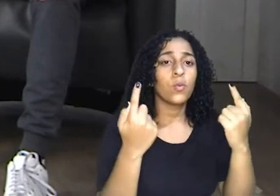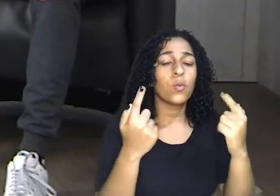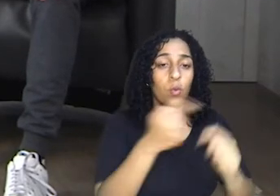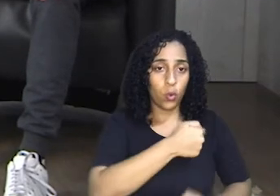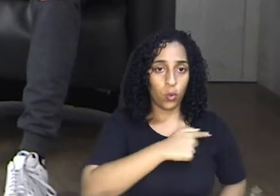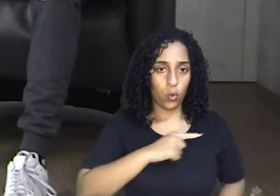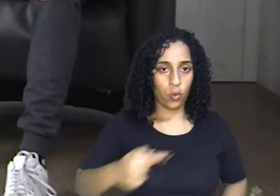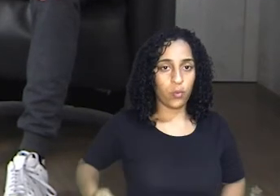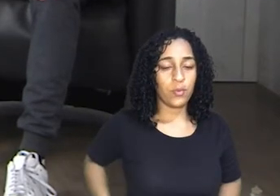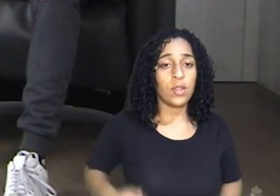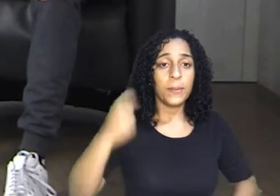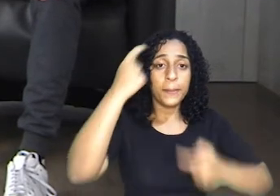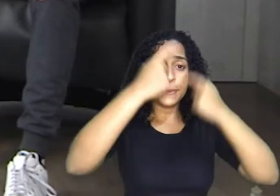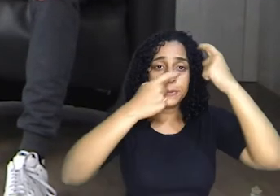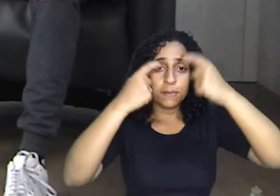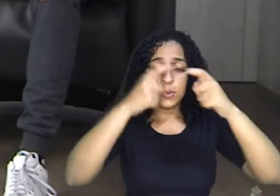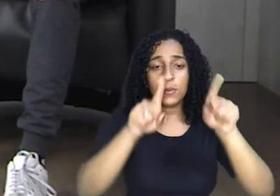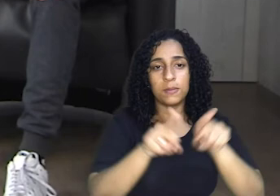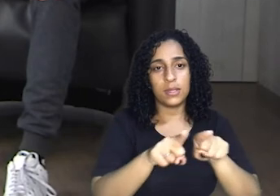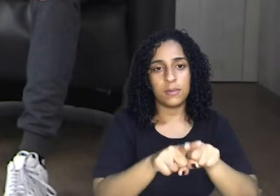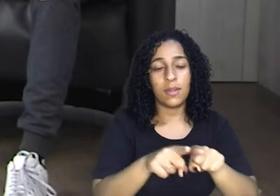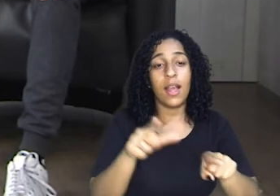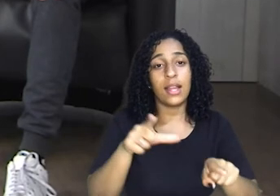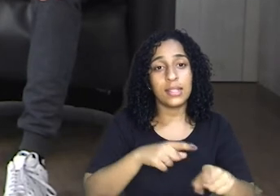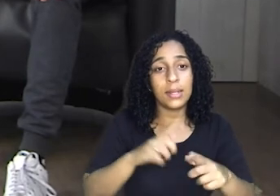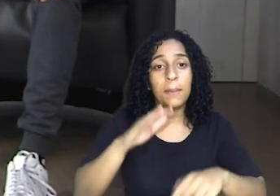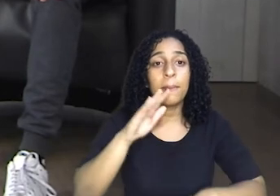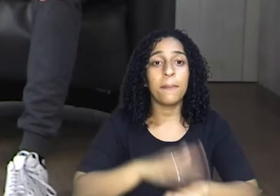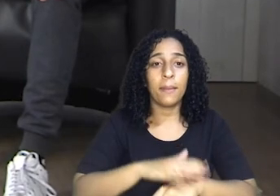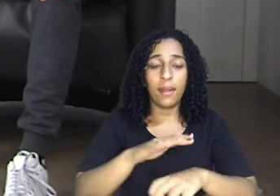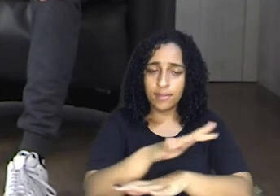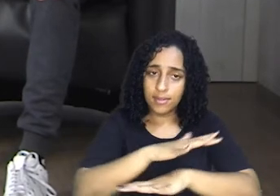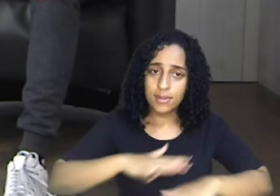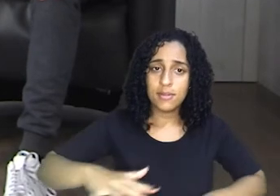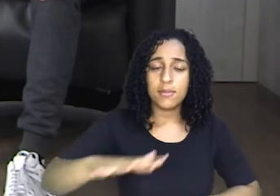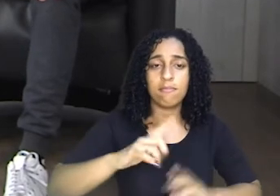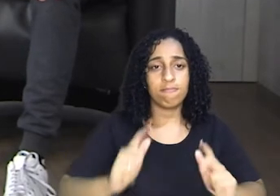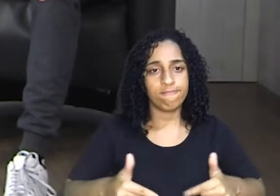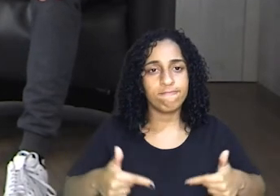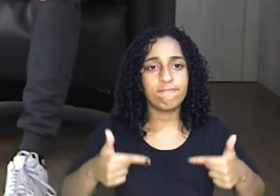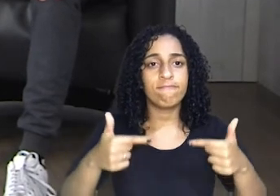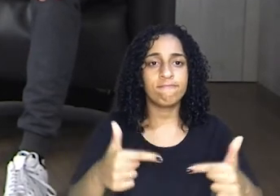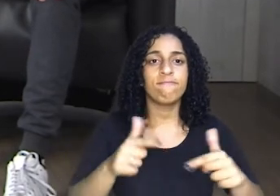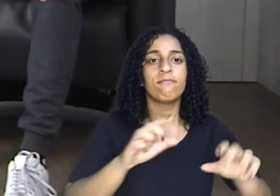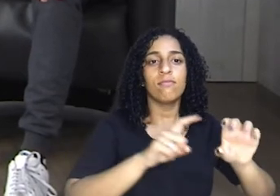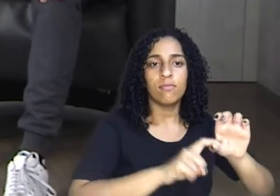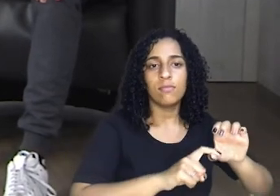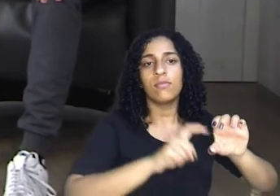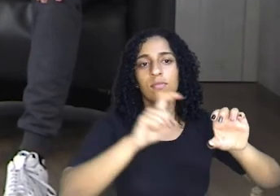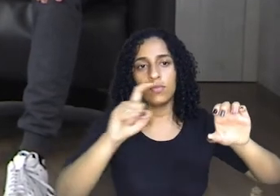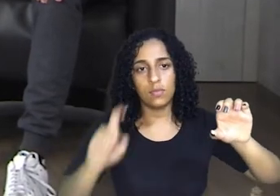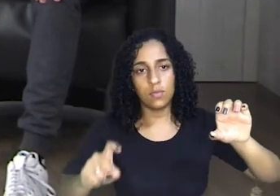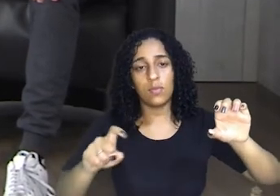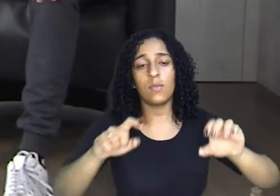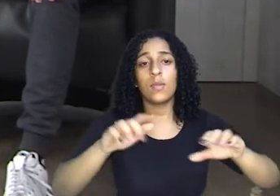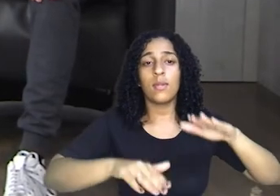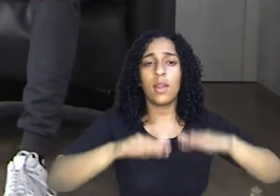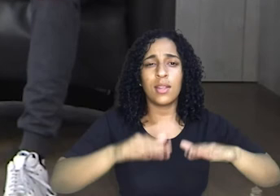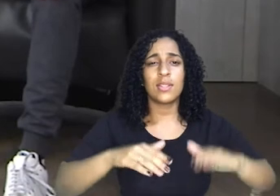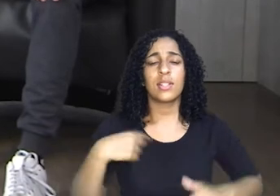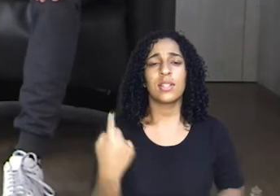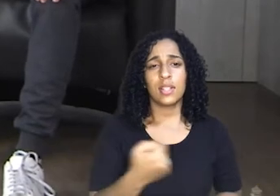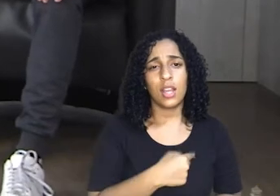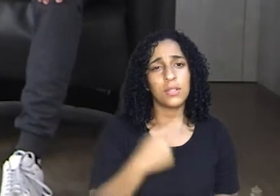a partir daí nós vamos ser mais espaço para podermos continuar as nossas lutas por outras independências